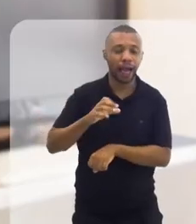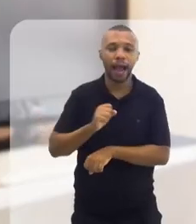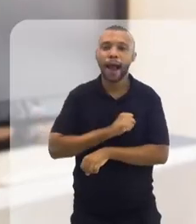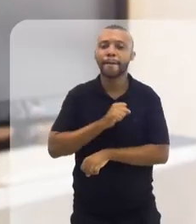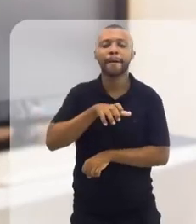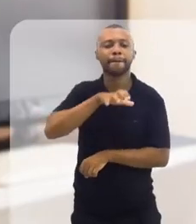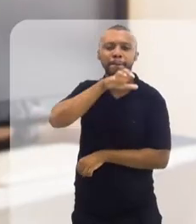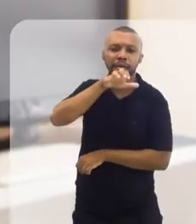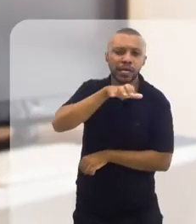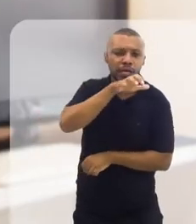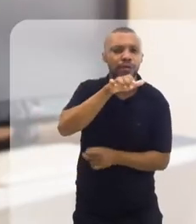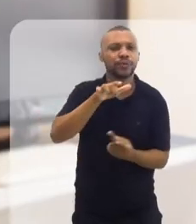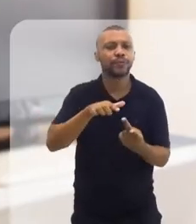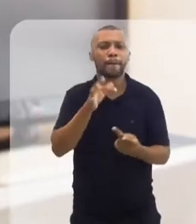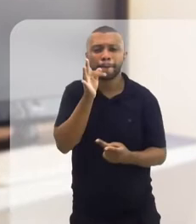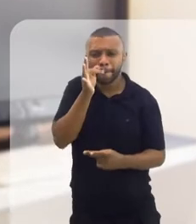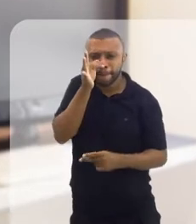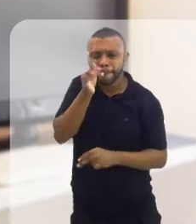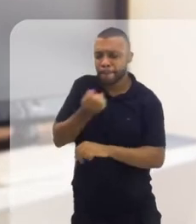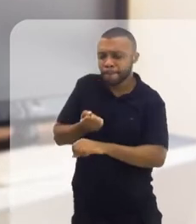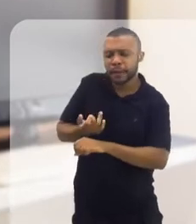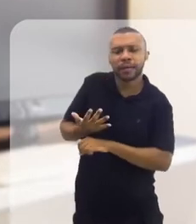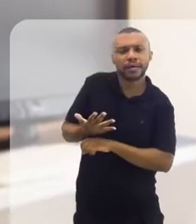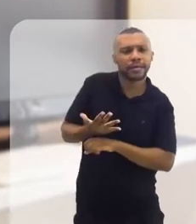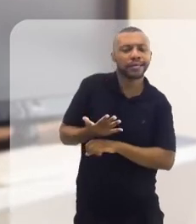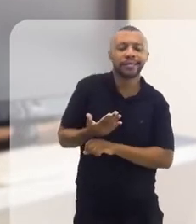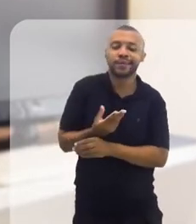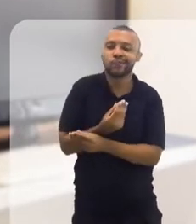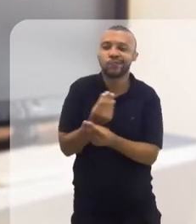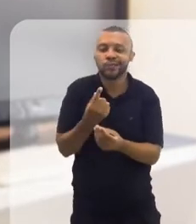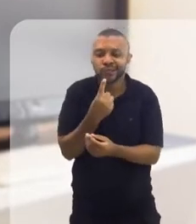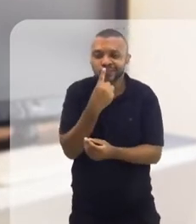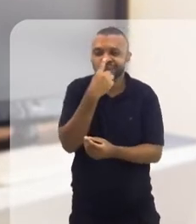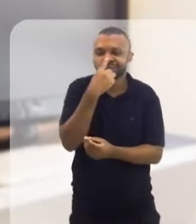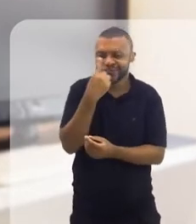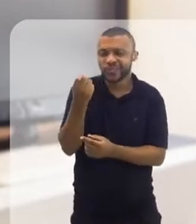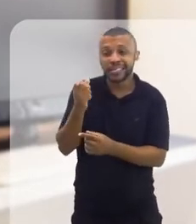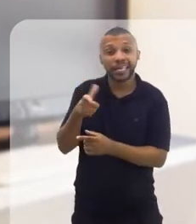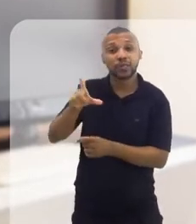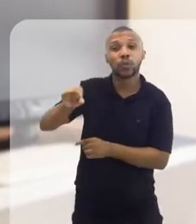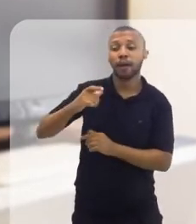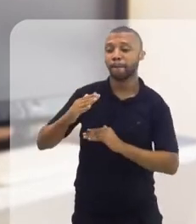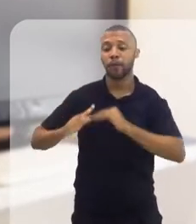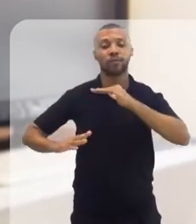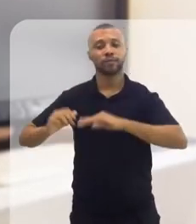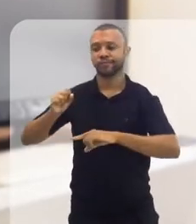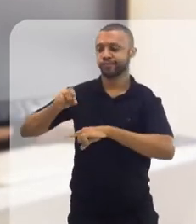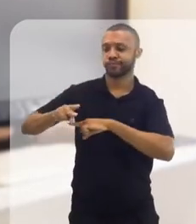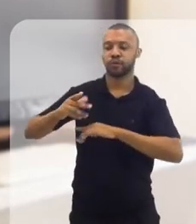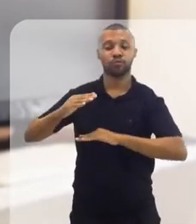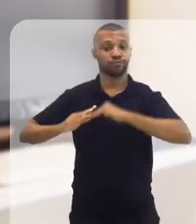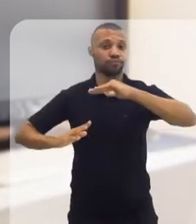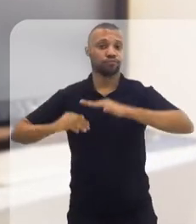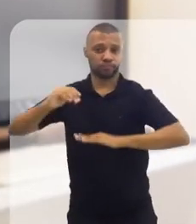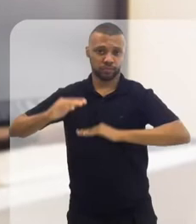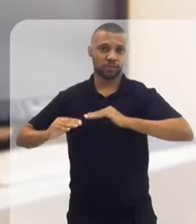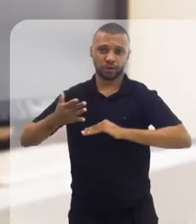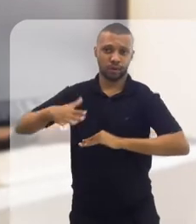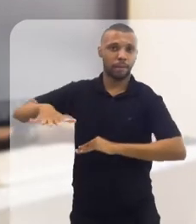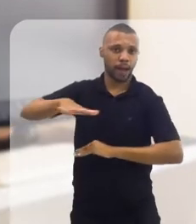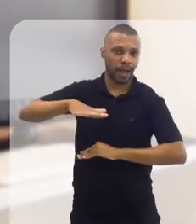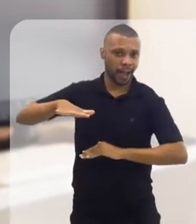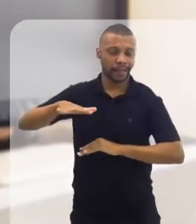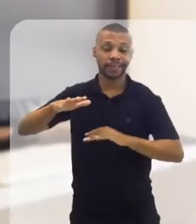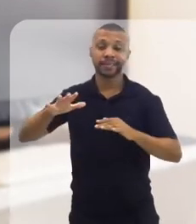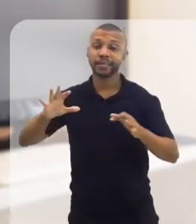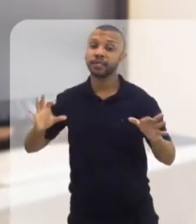ela gosta de bicho, ela gosta de planta. A gente tem muita identificação, essa questão sua de ir para o jornalismo, porque é uma